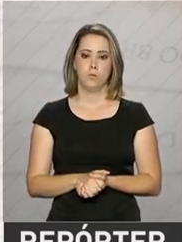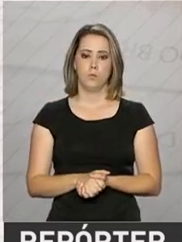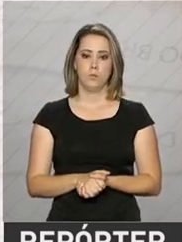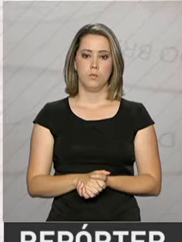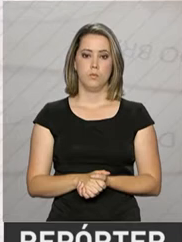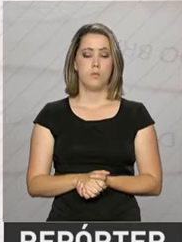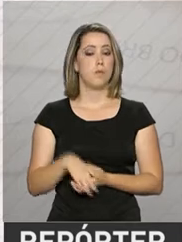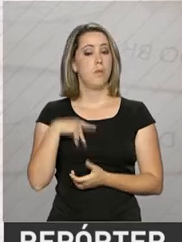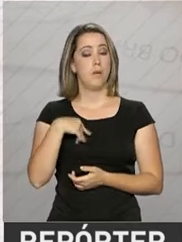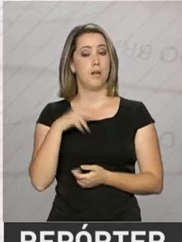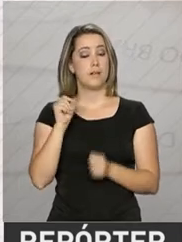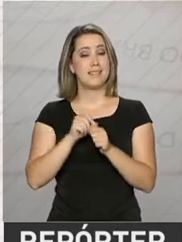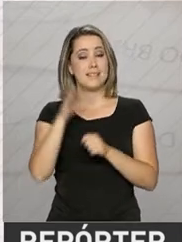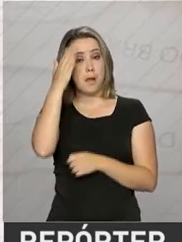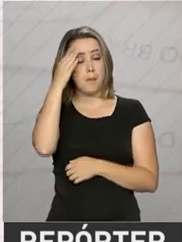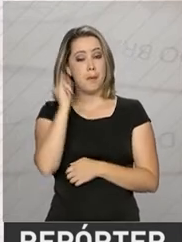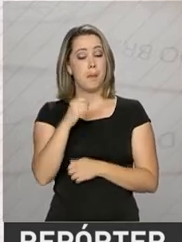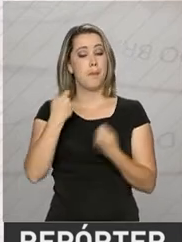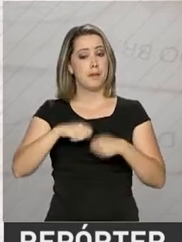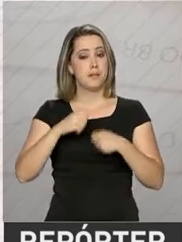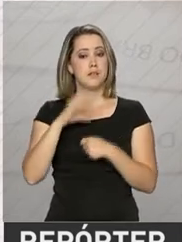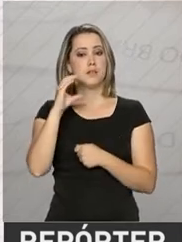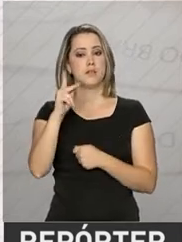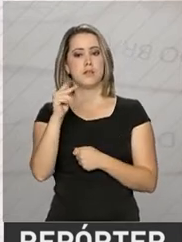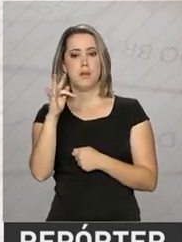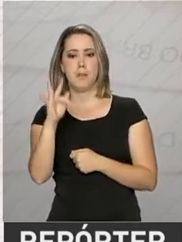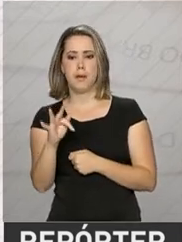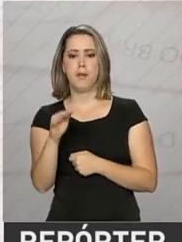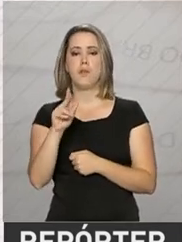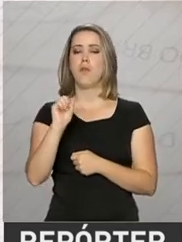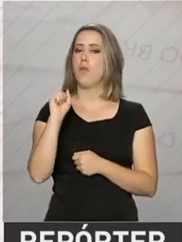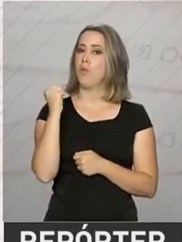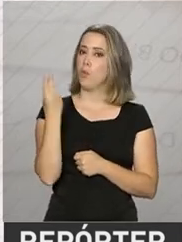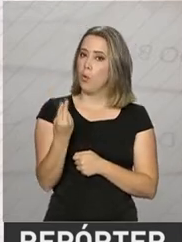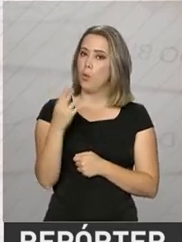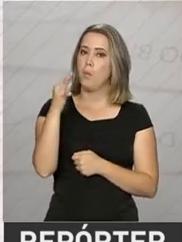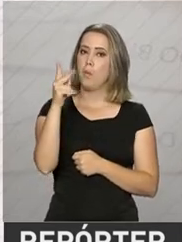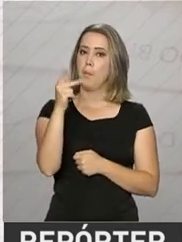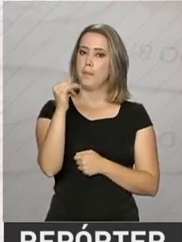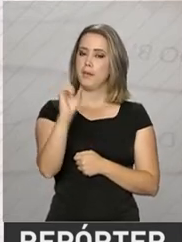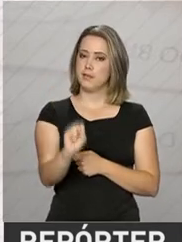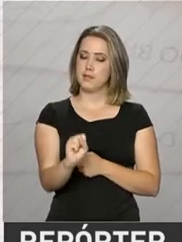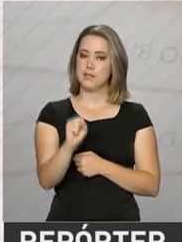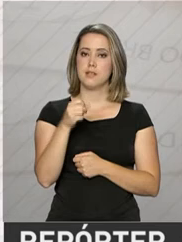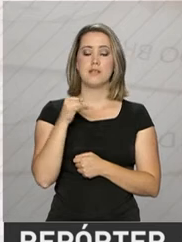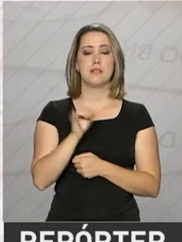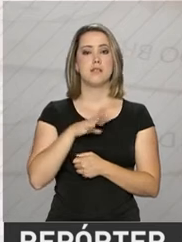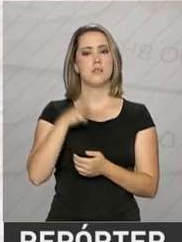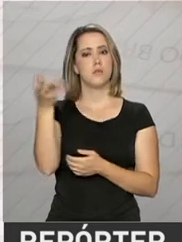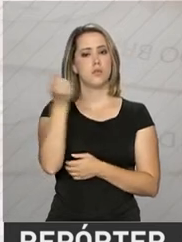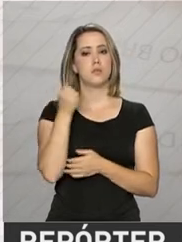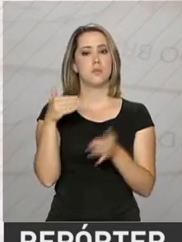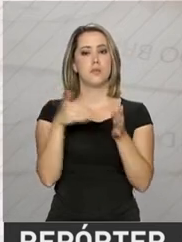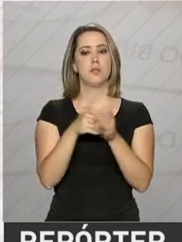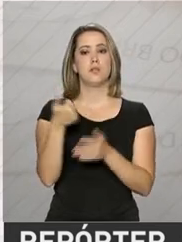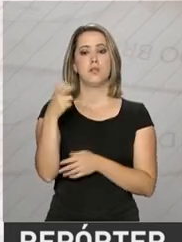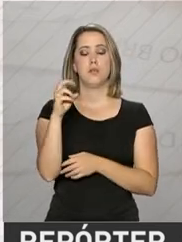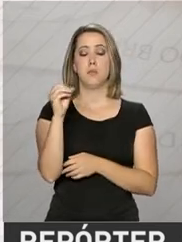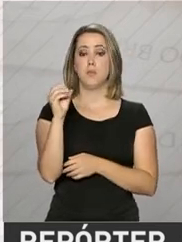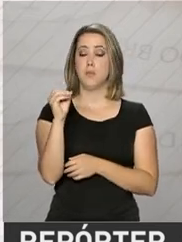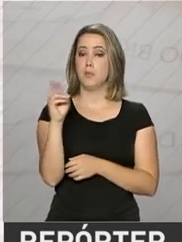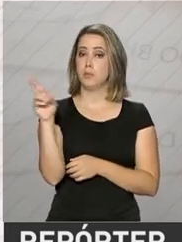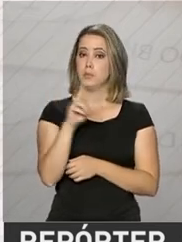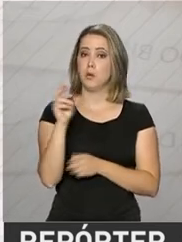0800-726-2017. Para fazer a consulta, é preciso informar o número do CPF ou do PIS/PASEP. Se for receber até R$ 1.500,